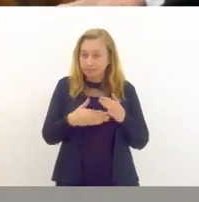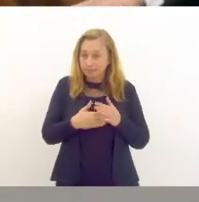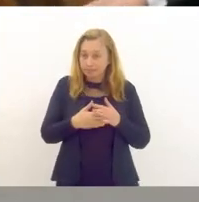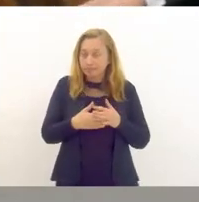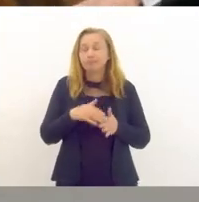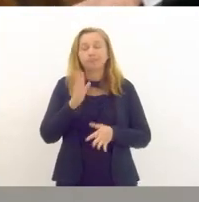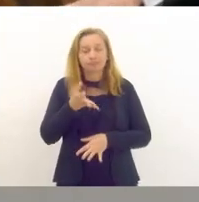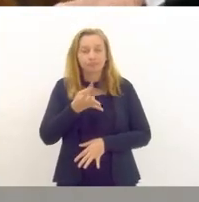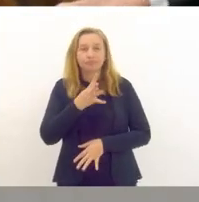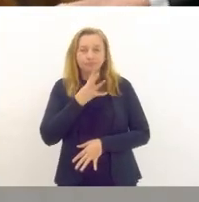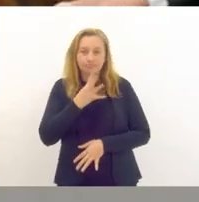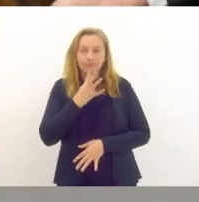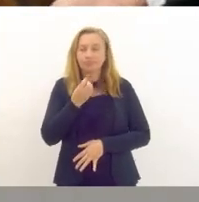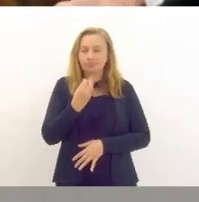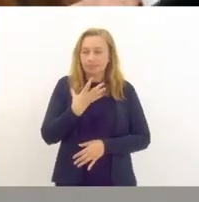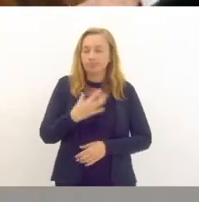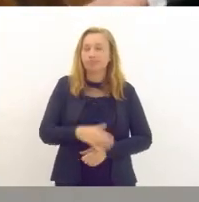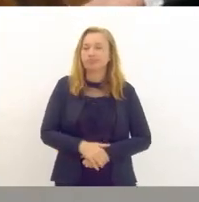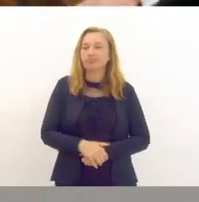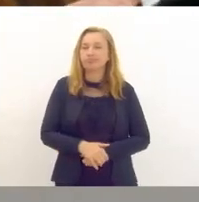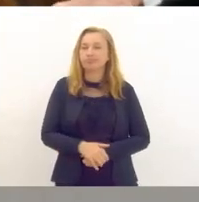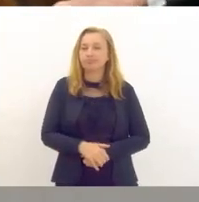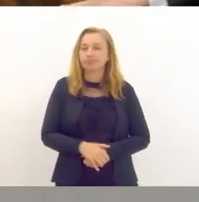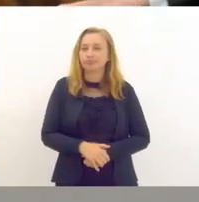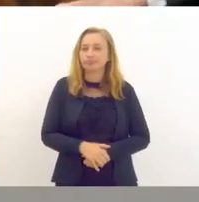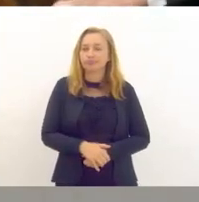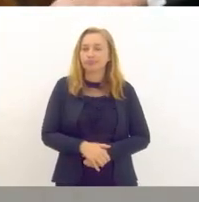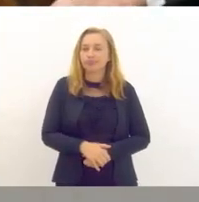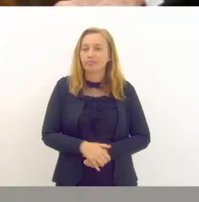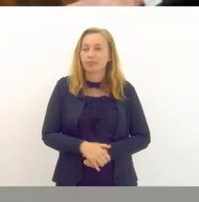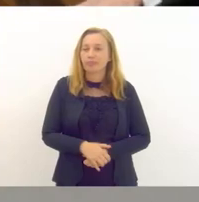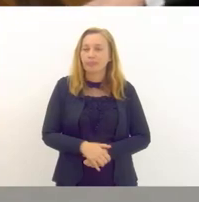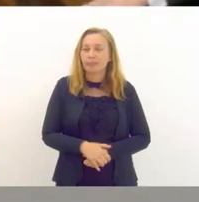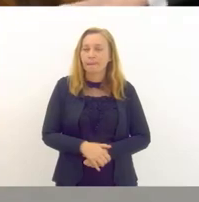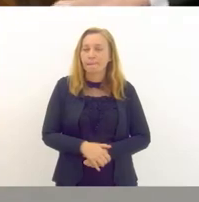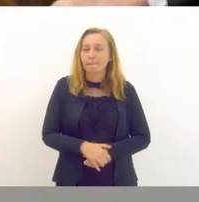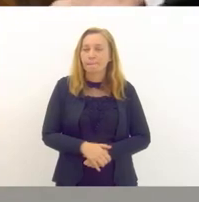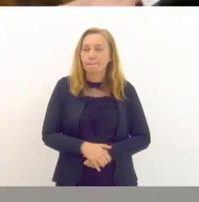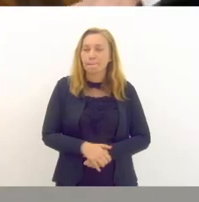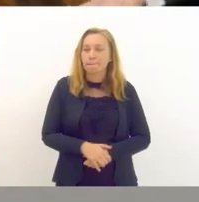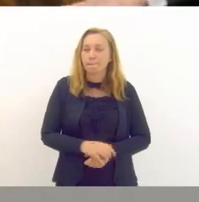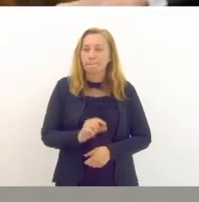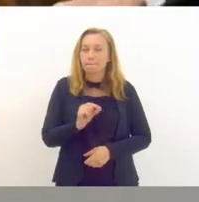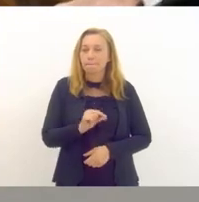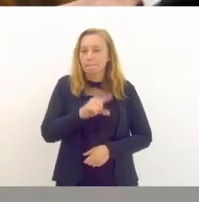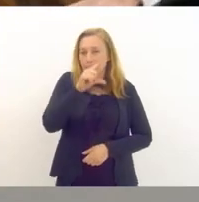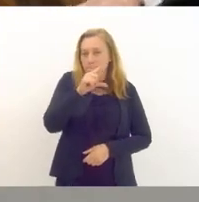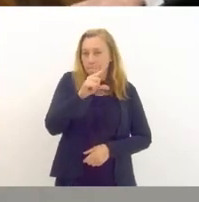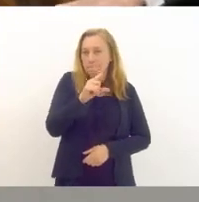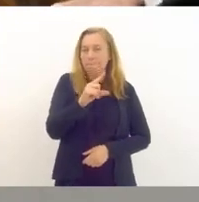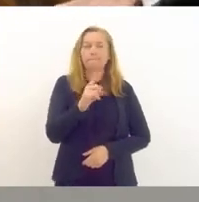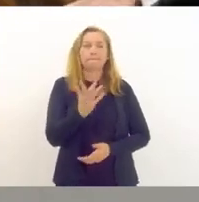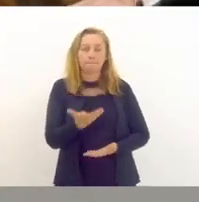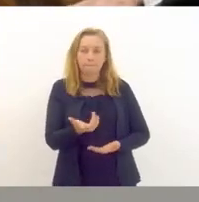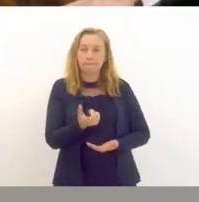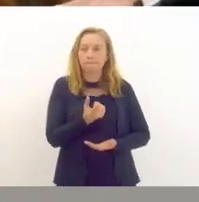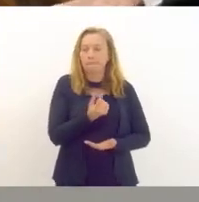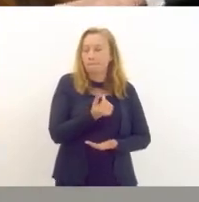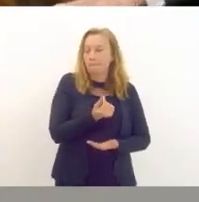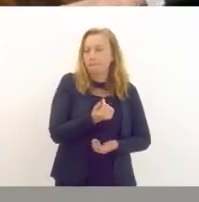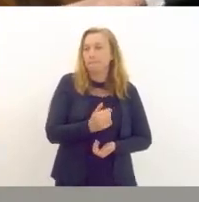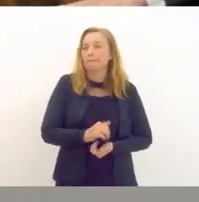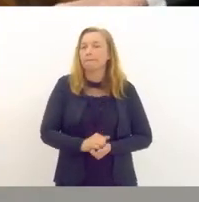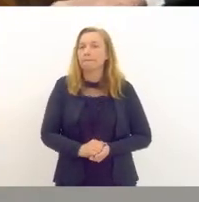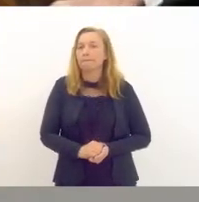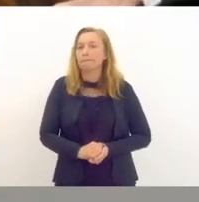que a gente já conhece muito deles que é aumento progressivo enfim que